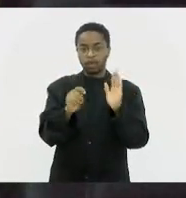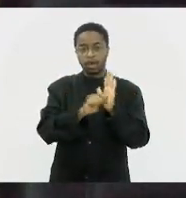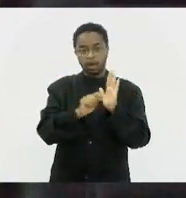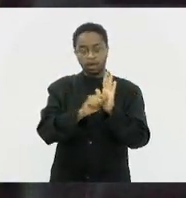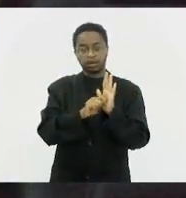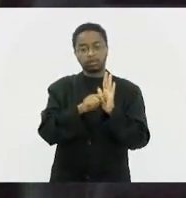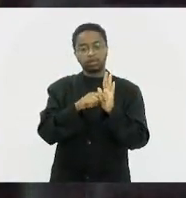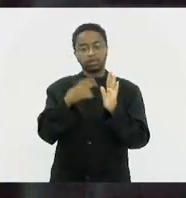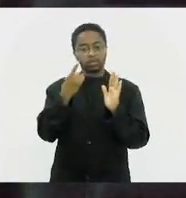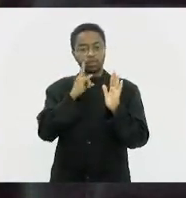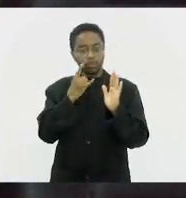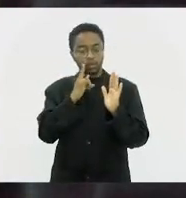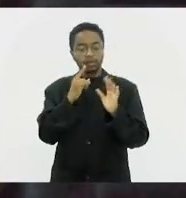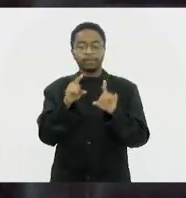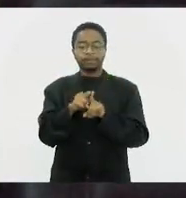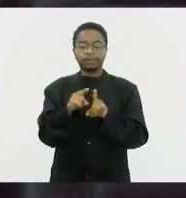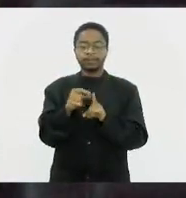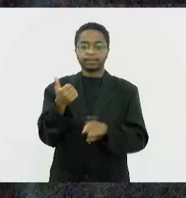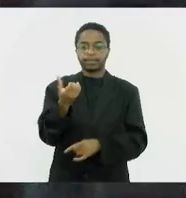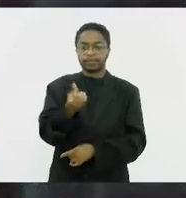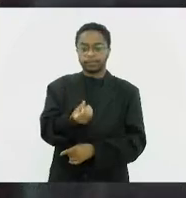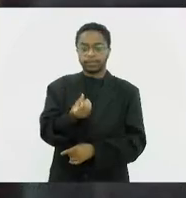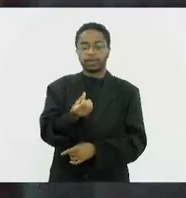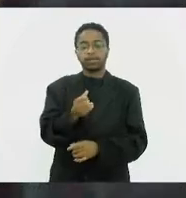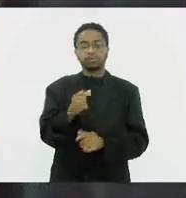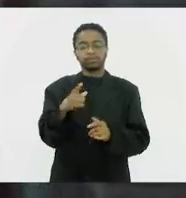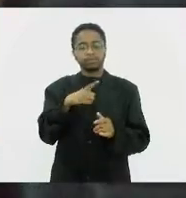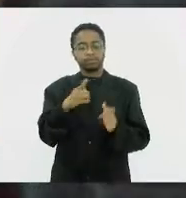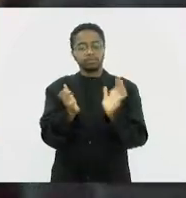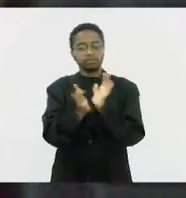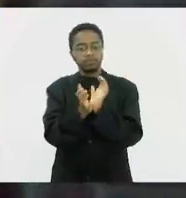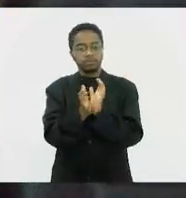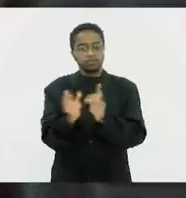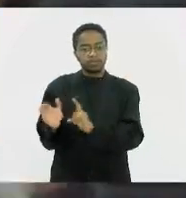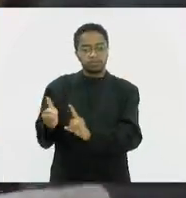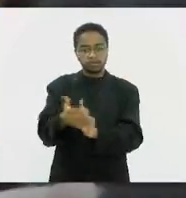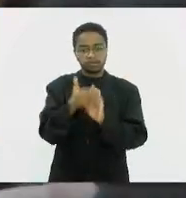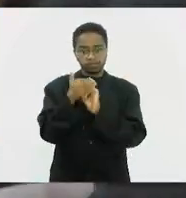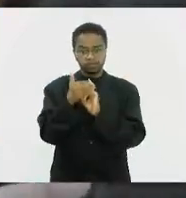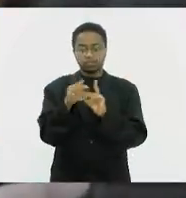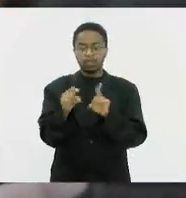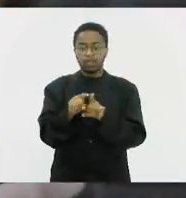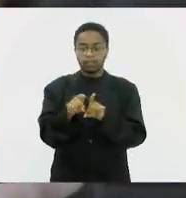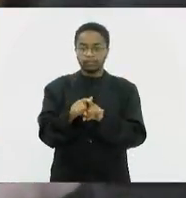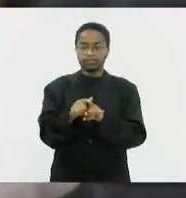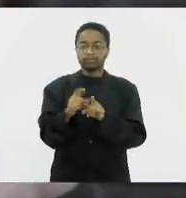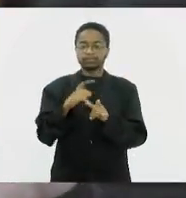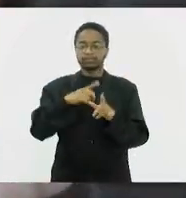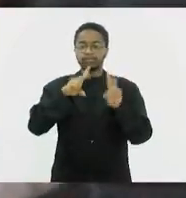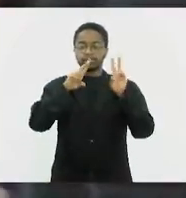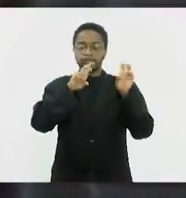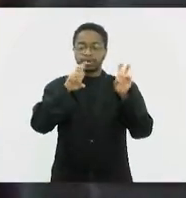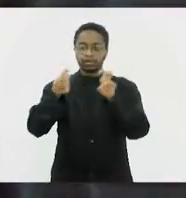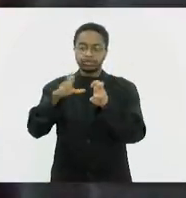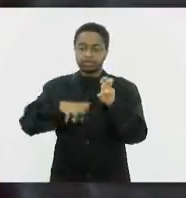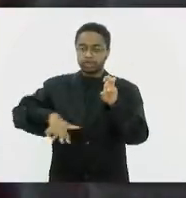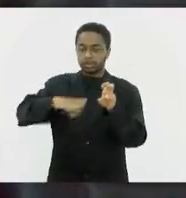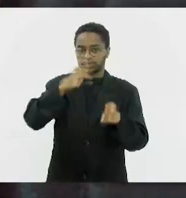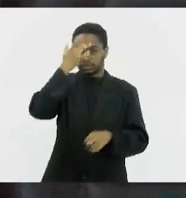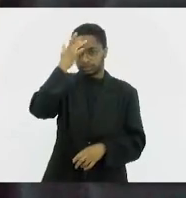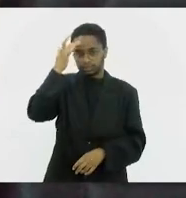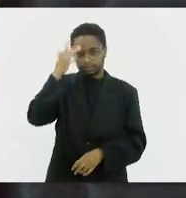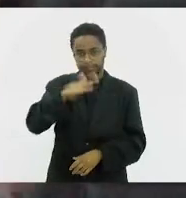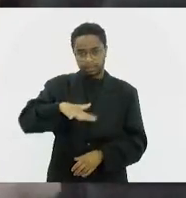saúde mental no Cais Aterrado, uma equipe de acolhimento dentro do Cais Aterrado, que acolhe as demandas gerais de saúde mental da população,